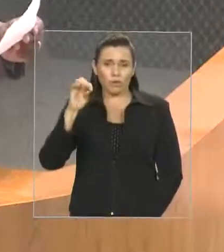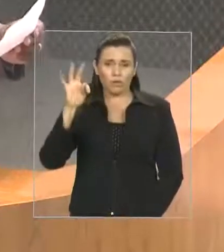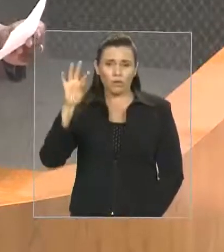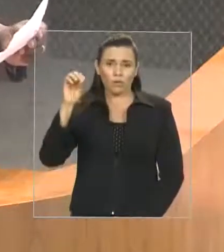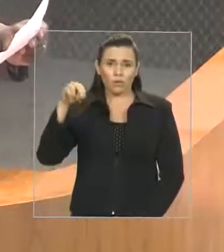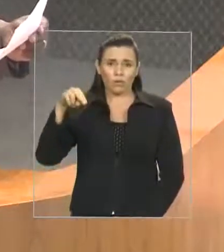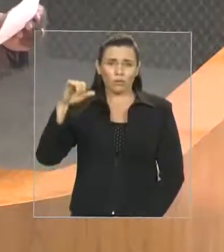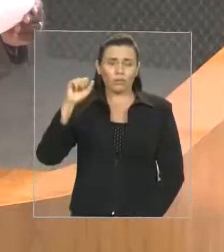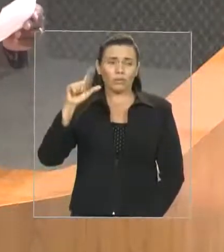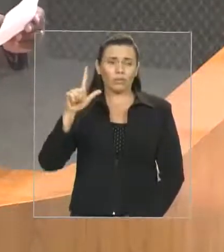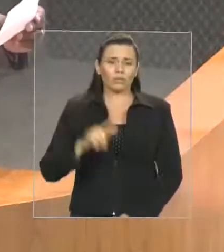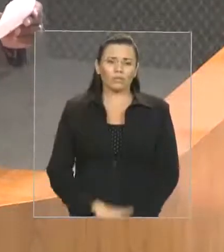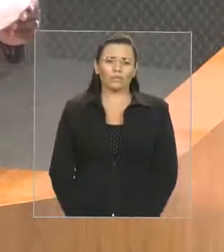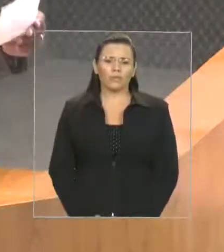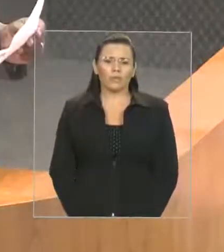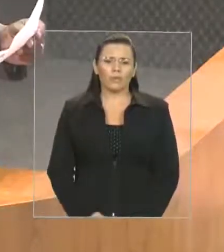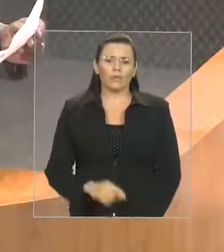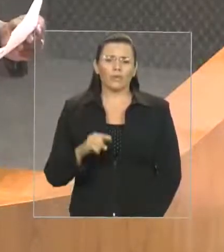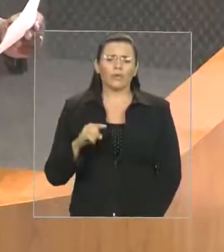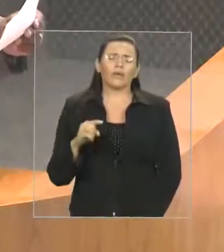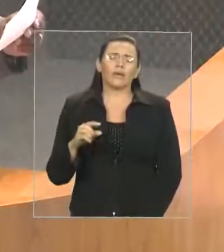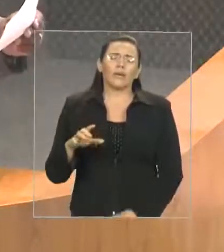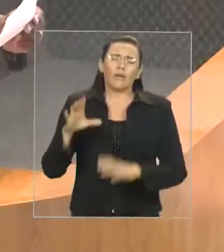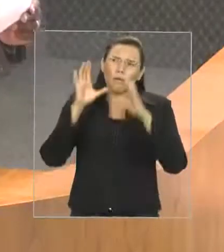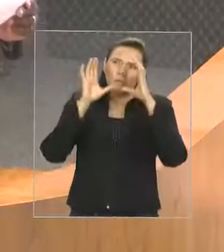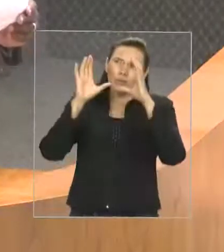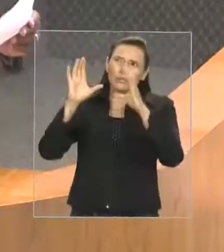próprios olhos, tema o Senhor